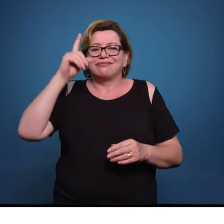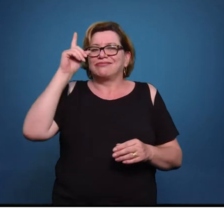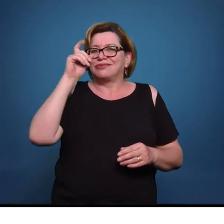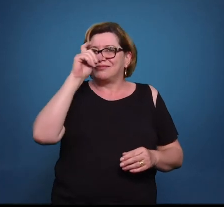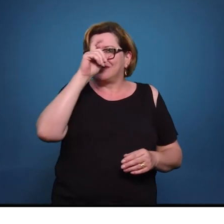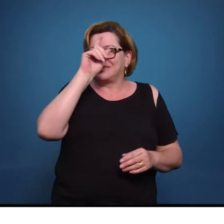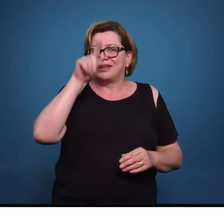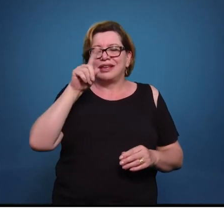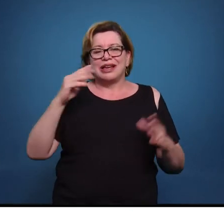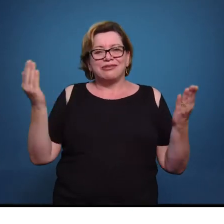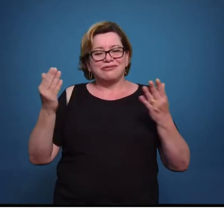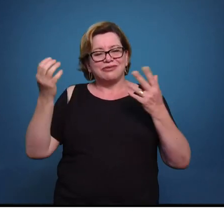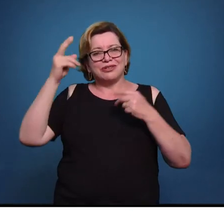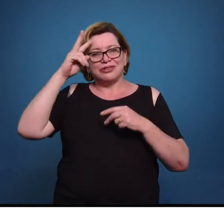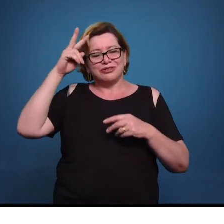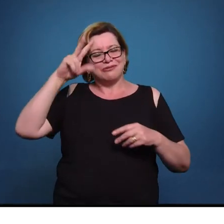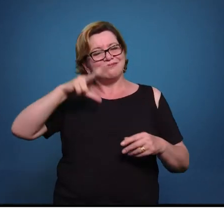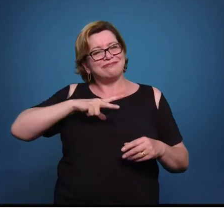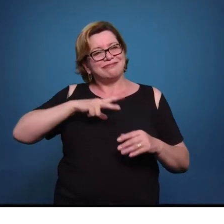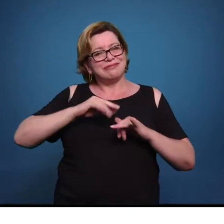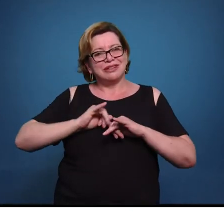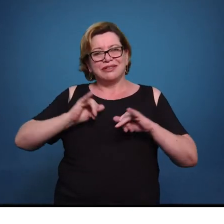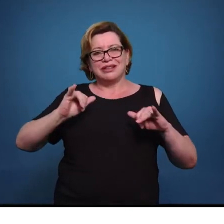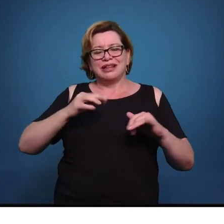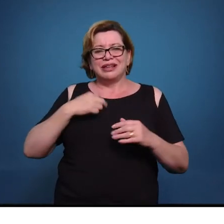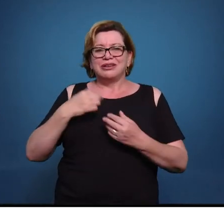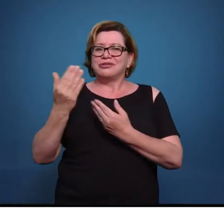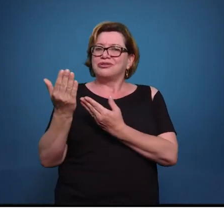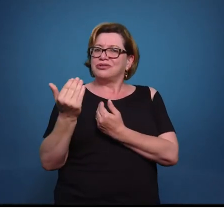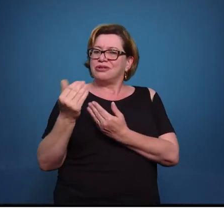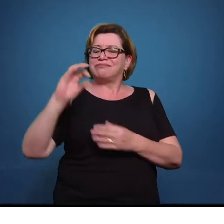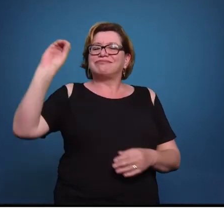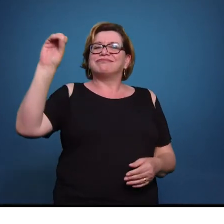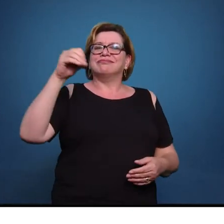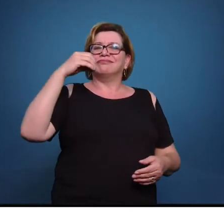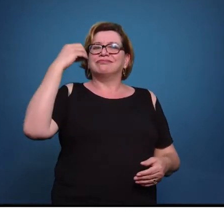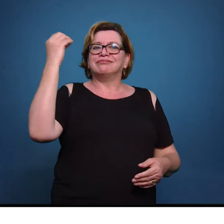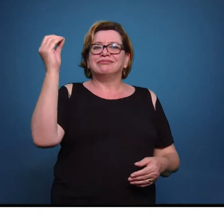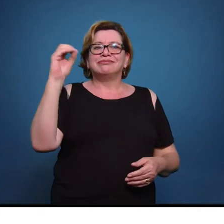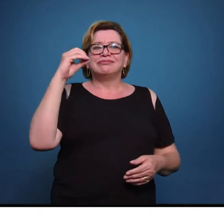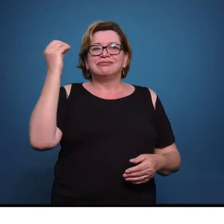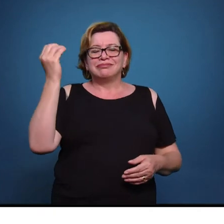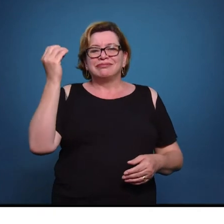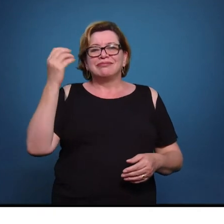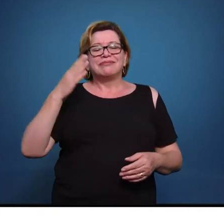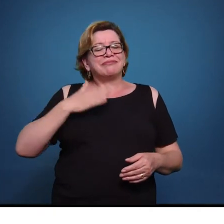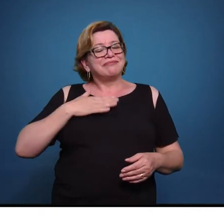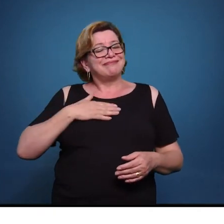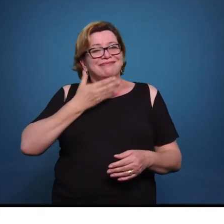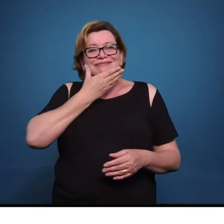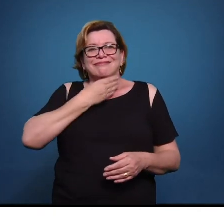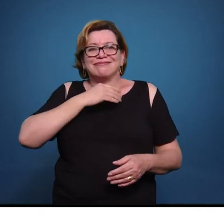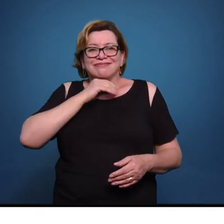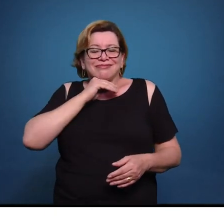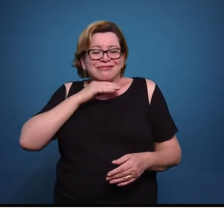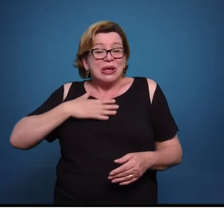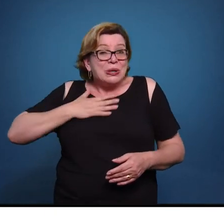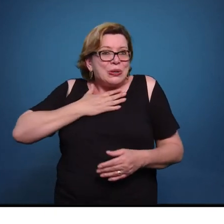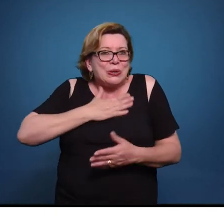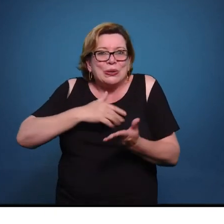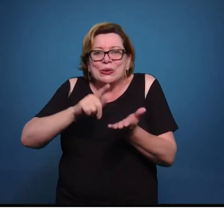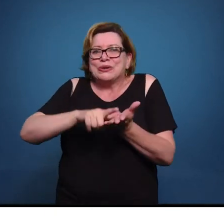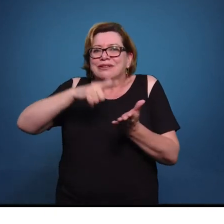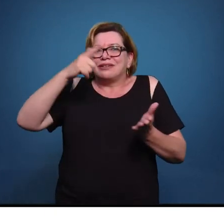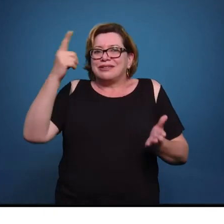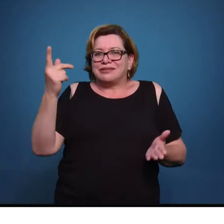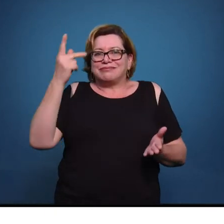exemplo particular. Eu era adolescente no interior do Rio Grande do Sul e meu pai gostava muito de ler a edição de domingo de um jornal de São Paulo.